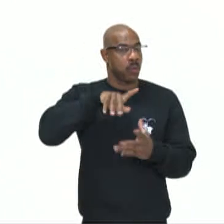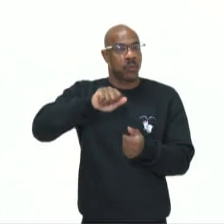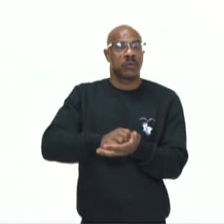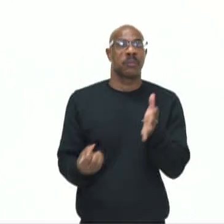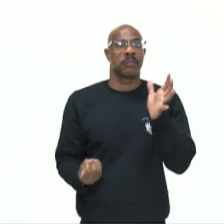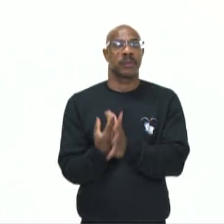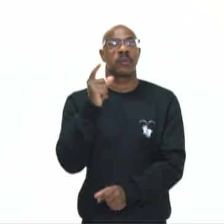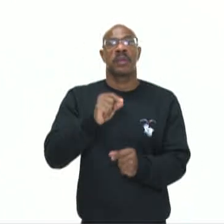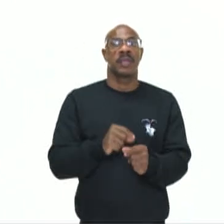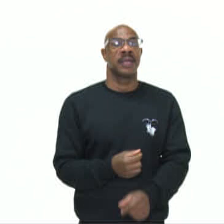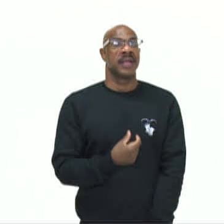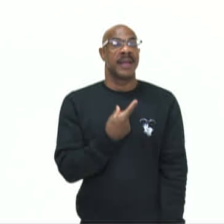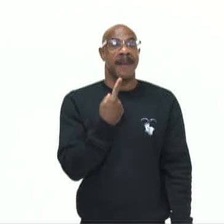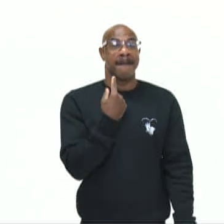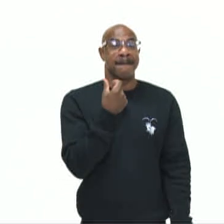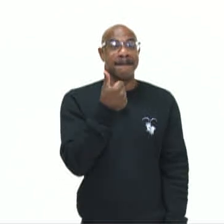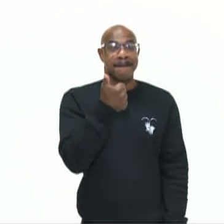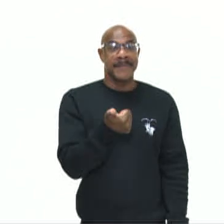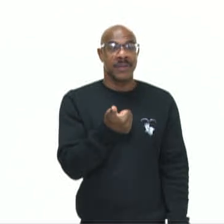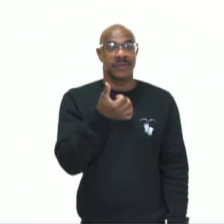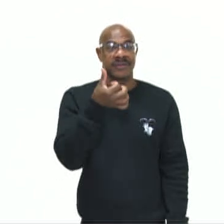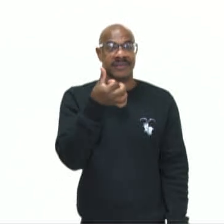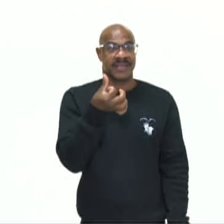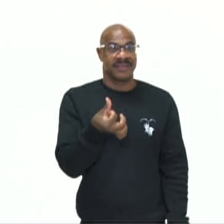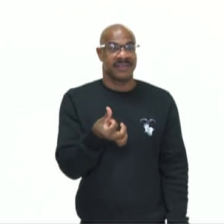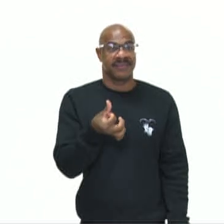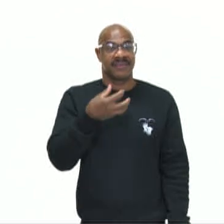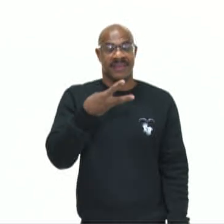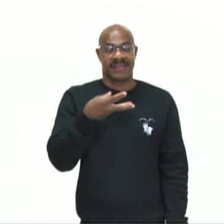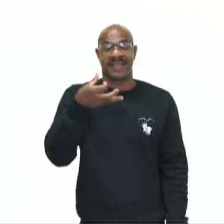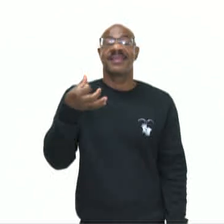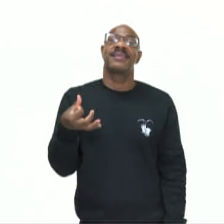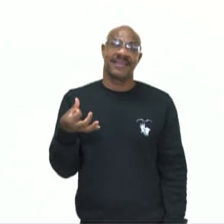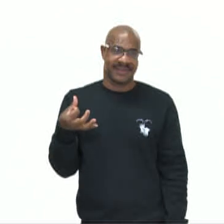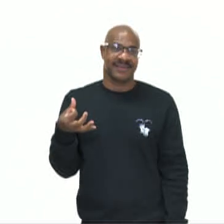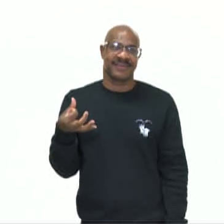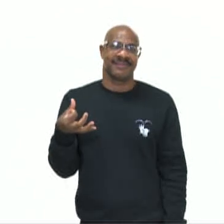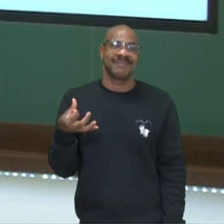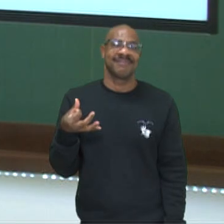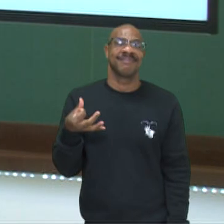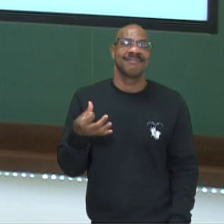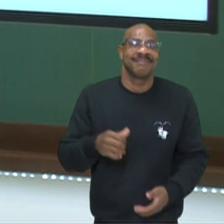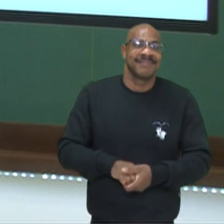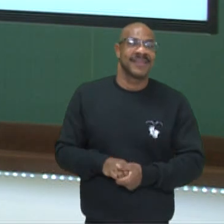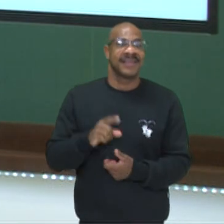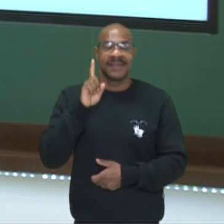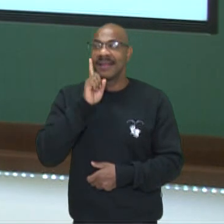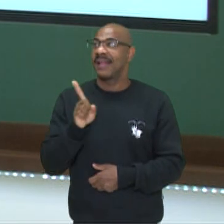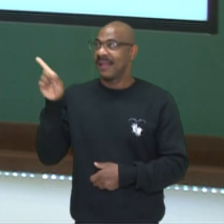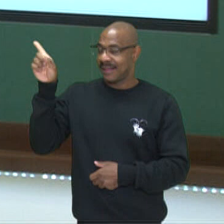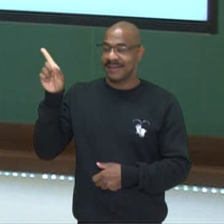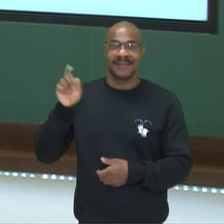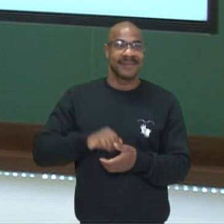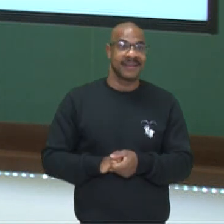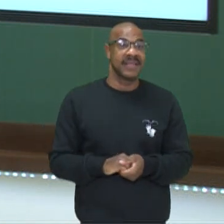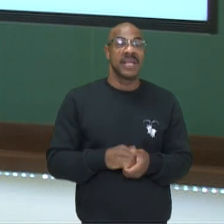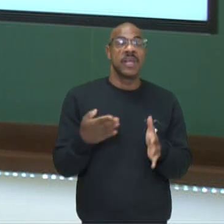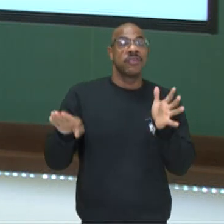em 1636 em Massachusetts pelos colonos da região. Então, eles chegaram